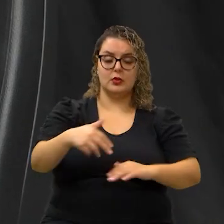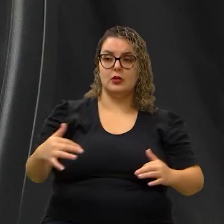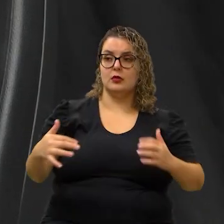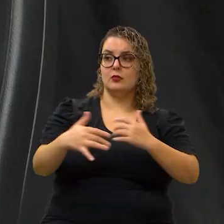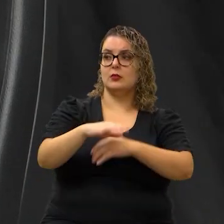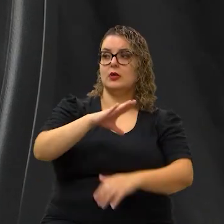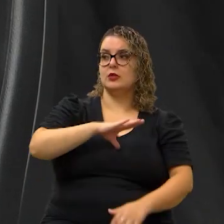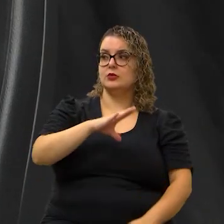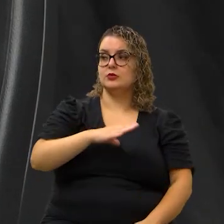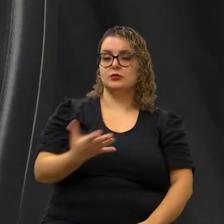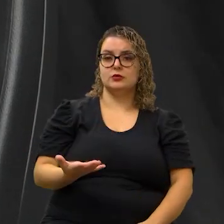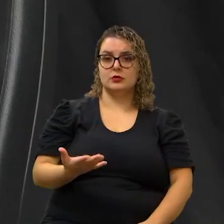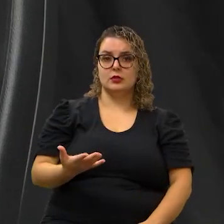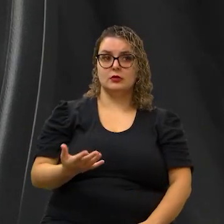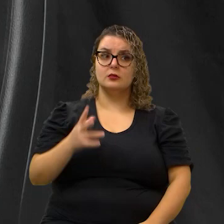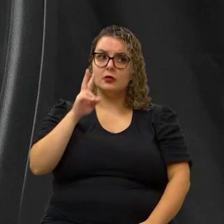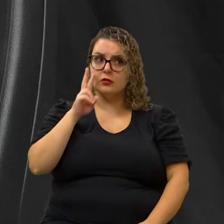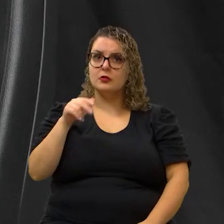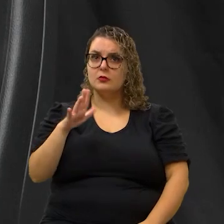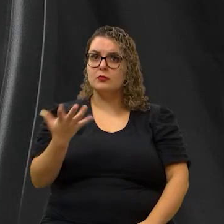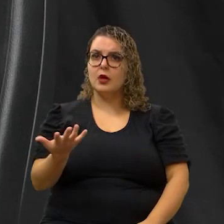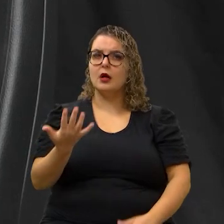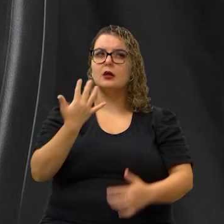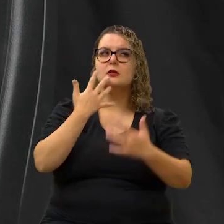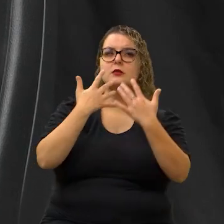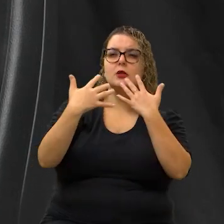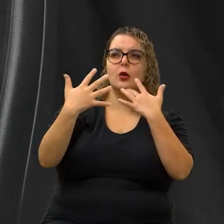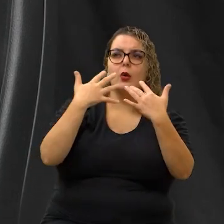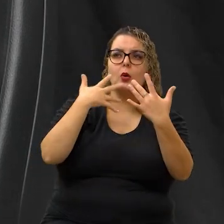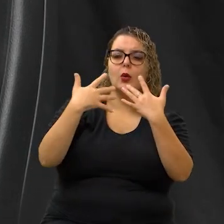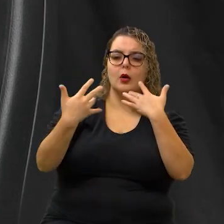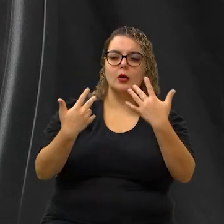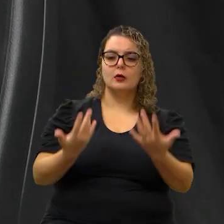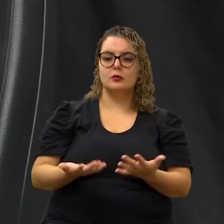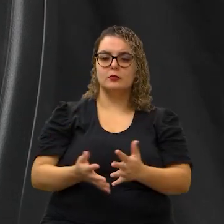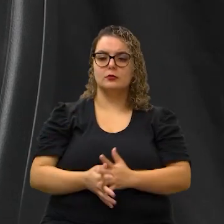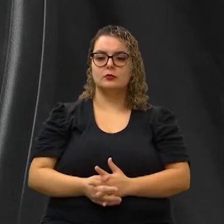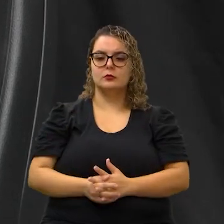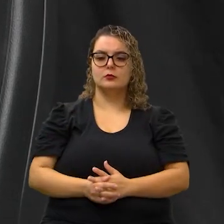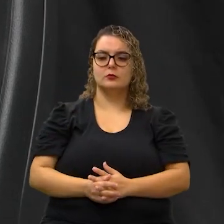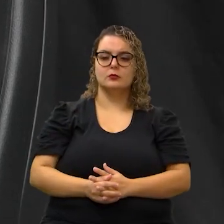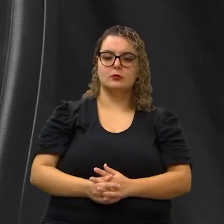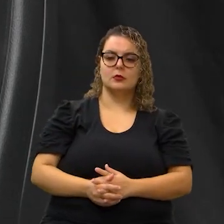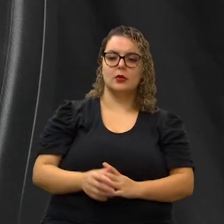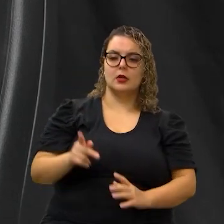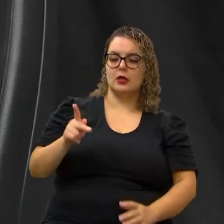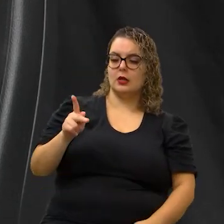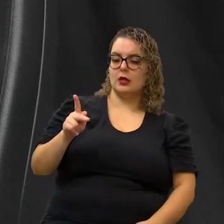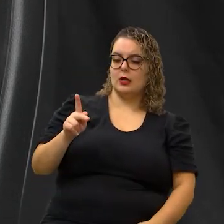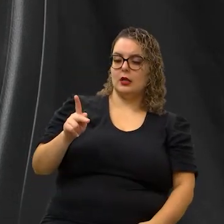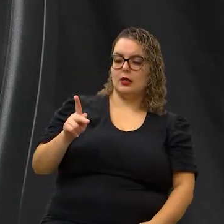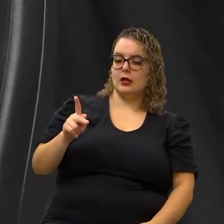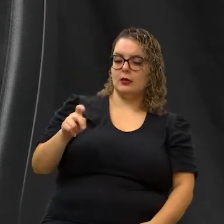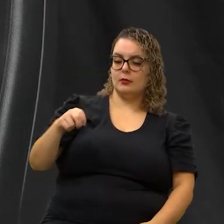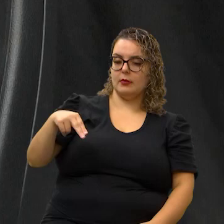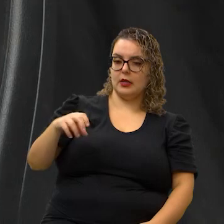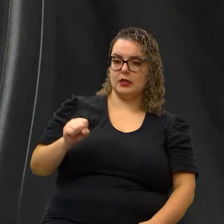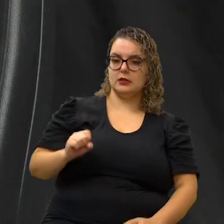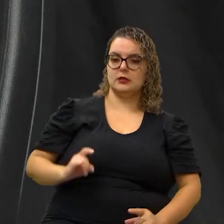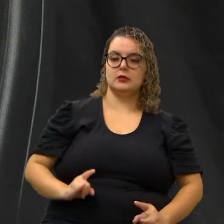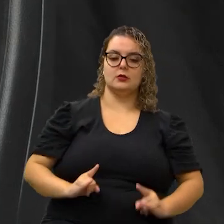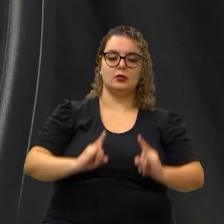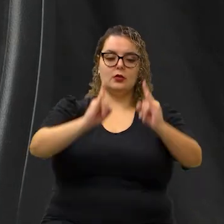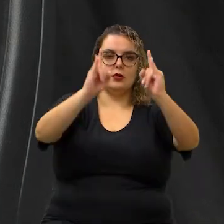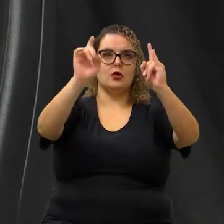resultado. Quem anda pela cidade já está vendo a cidade mais colorida, mais em penas. Em penas